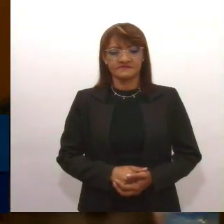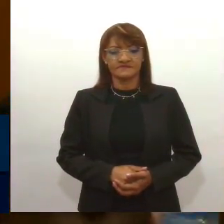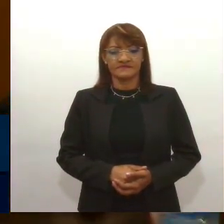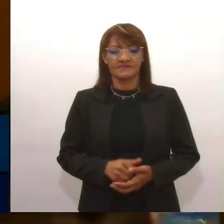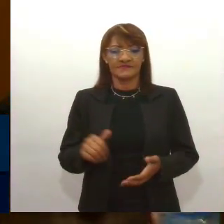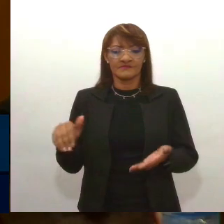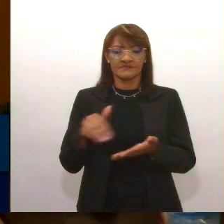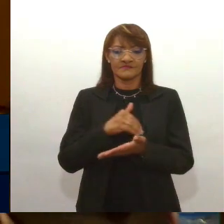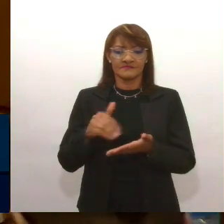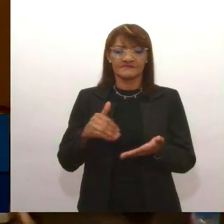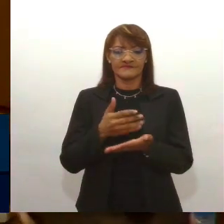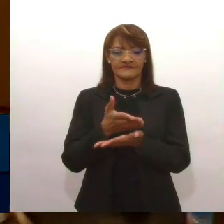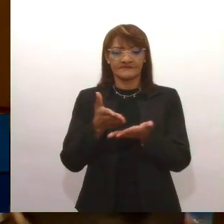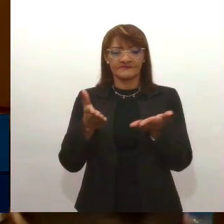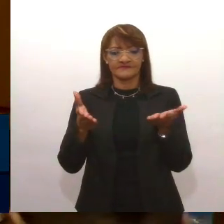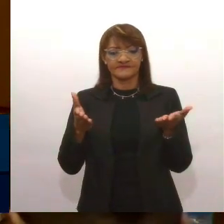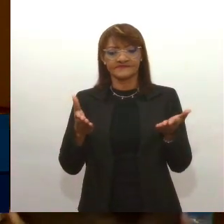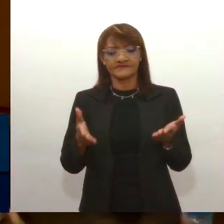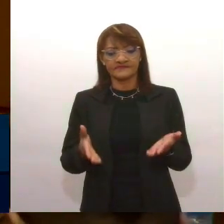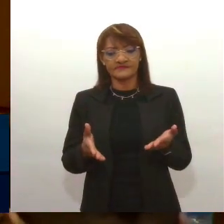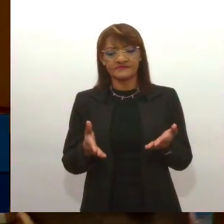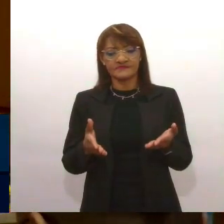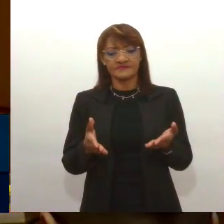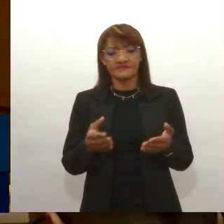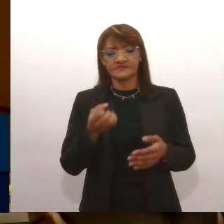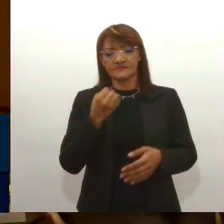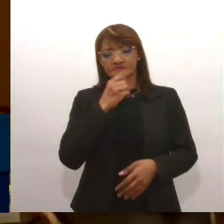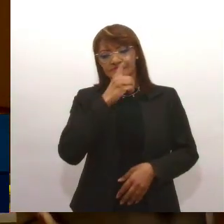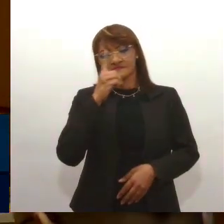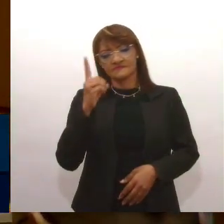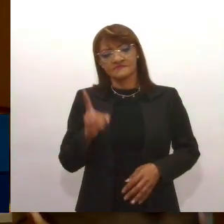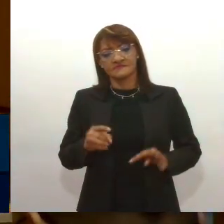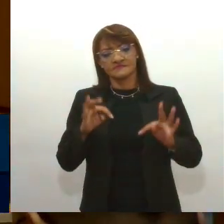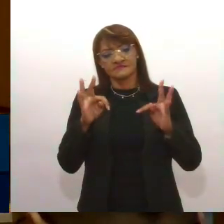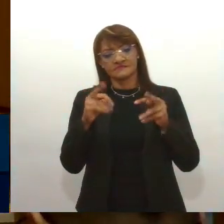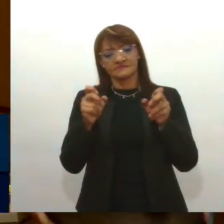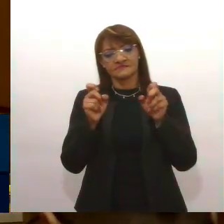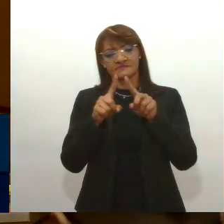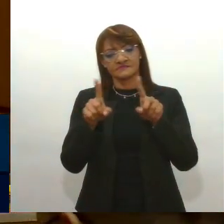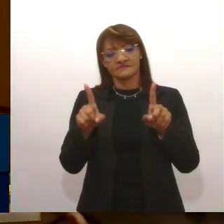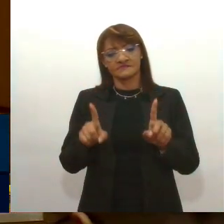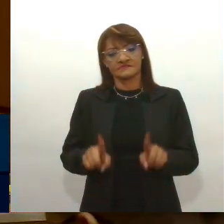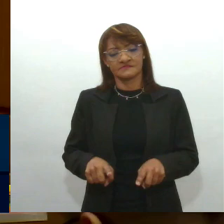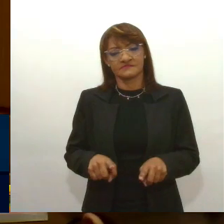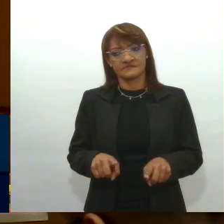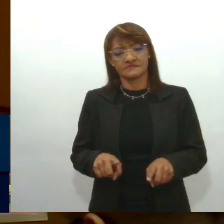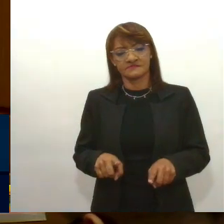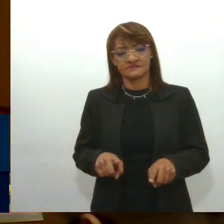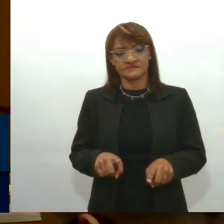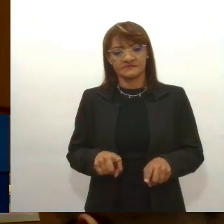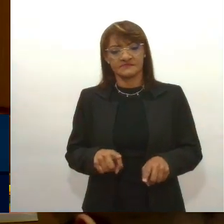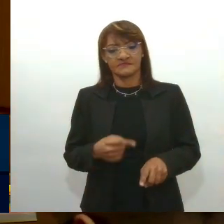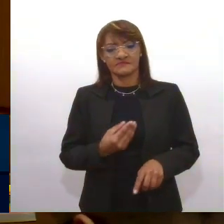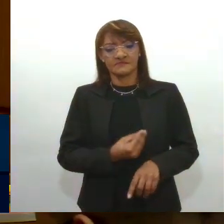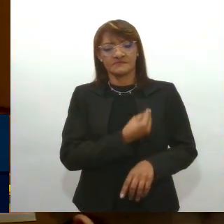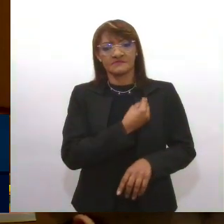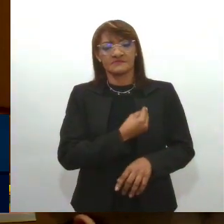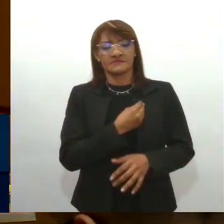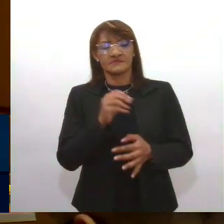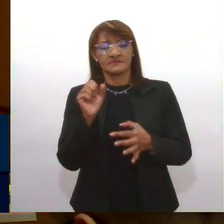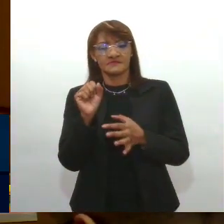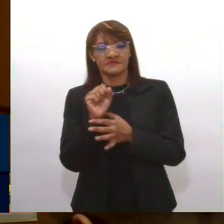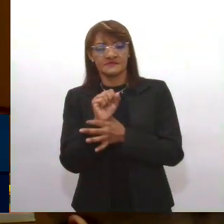deputados deputadas Funcionários Funcionários todo pessoal da assessoria pessoal da Imprensa que está